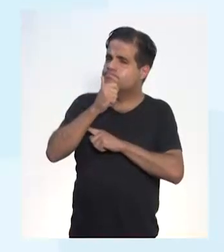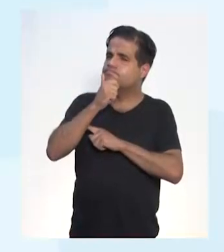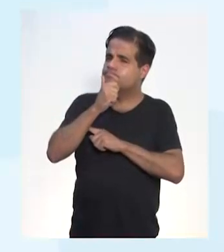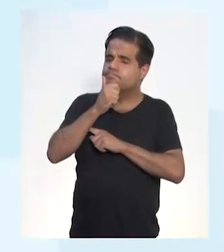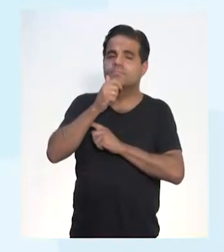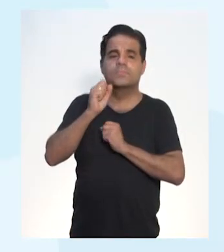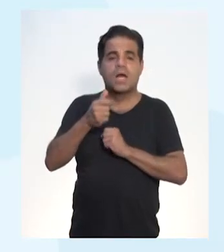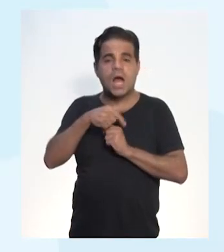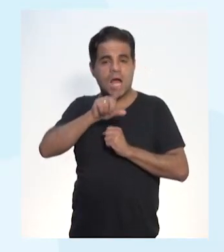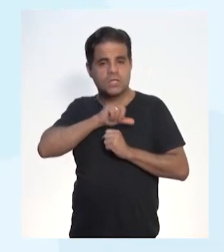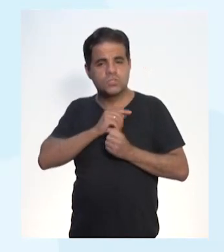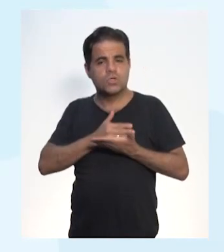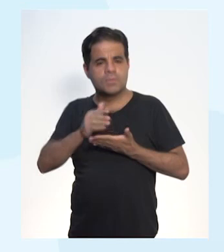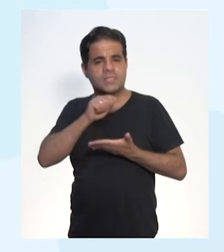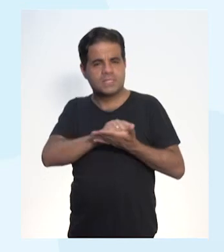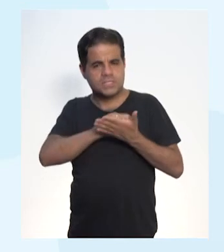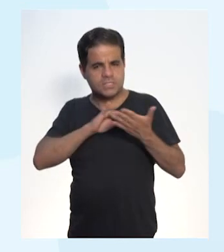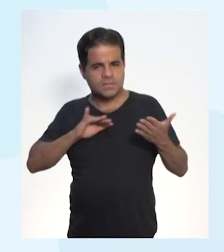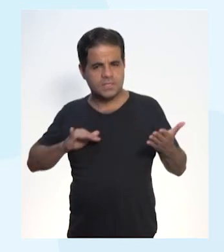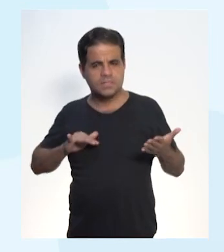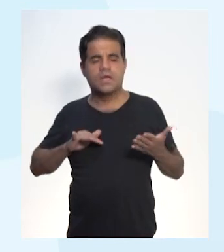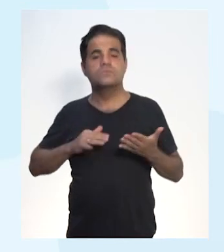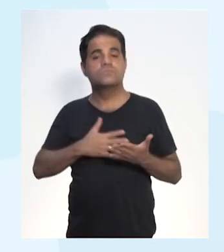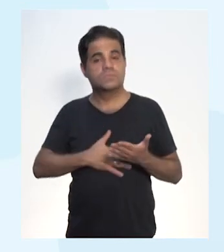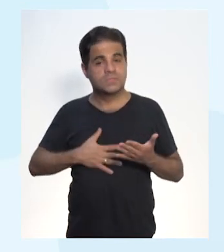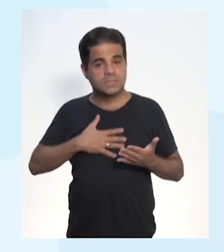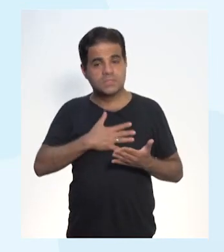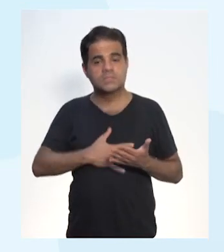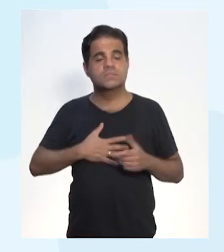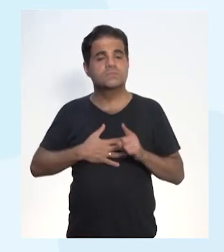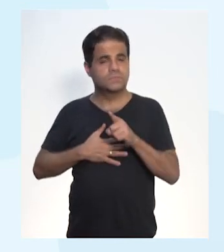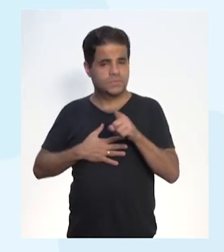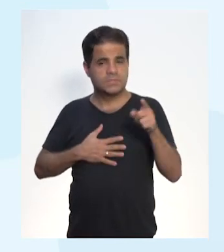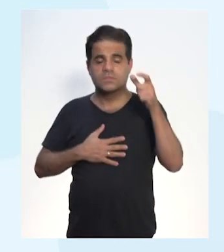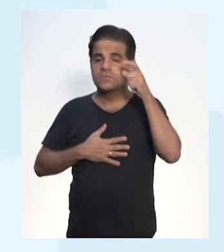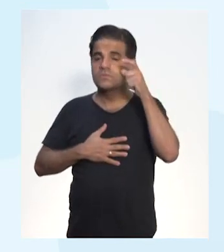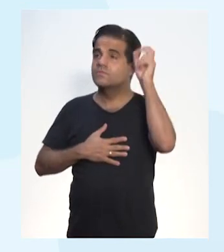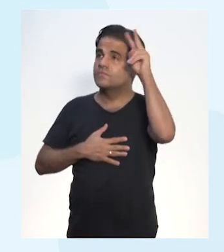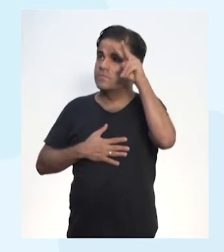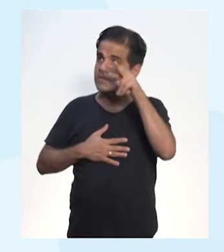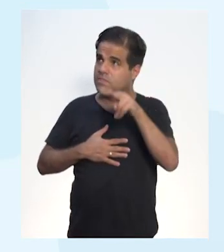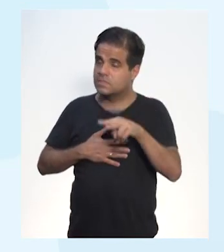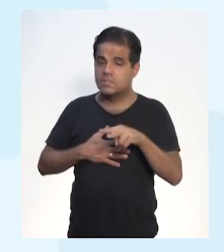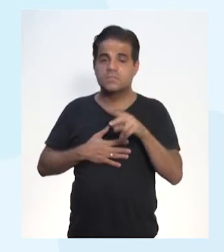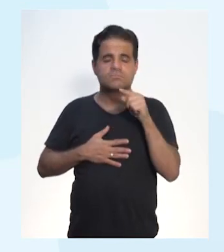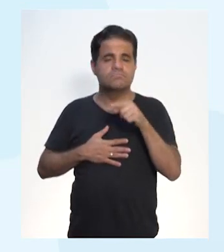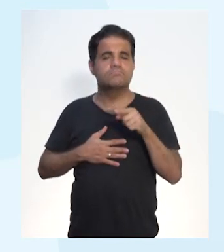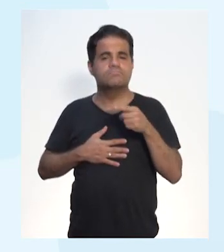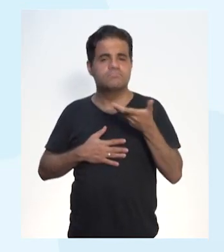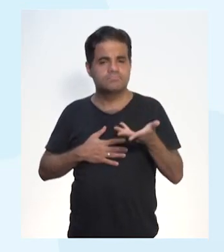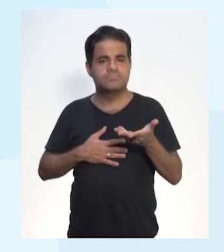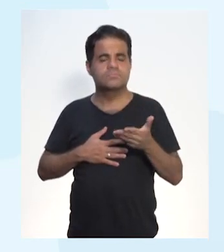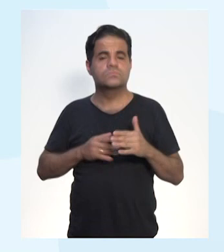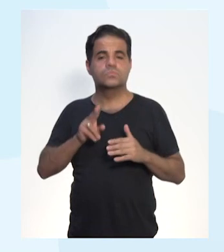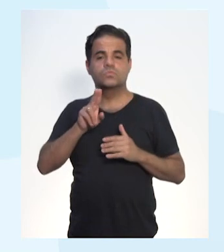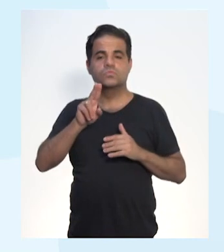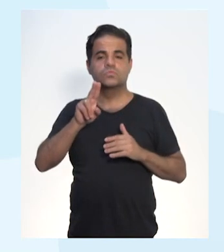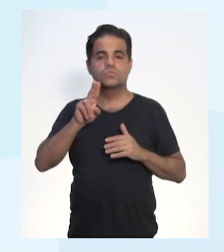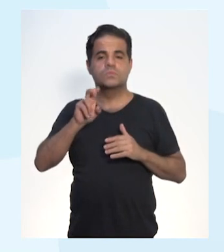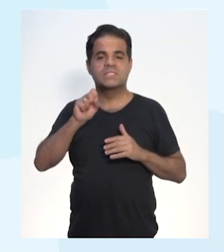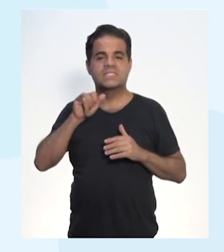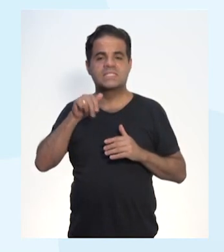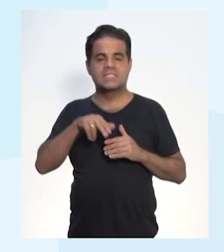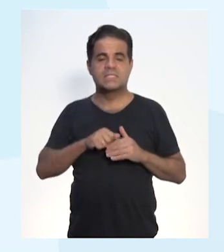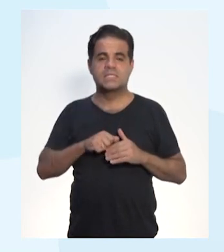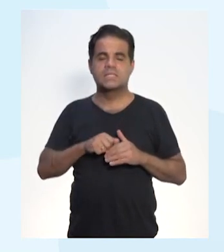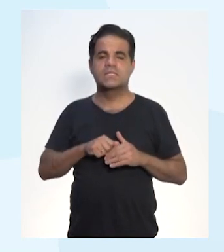Antes da gente começar essa atividade, gostaria que você visse aí, né, um pouco aí da usina nuclear. Na usina nuclear